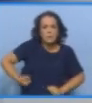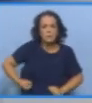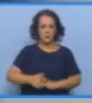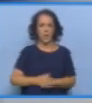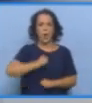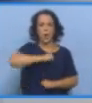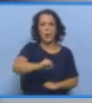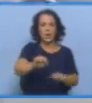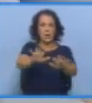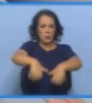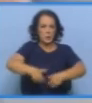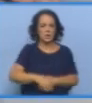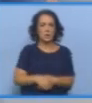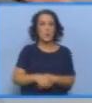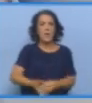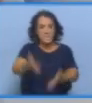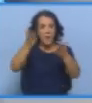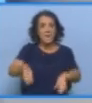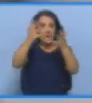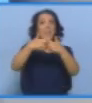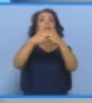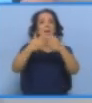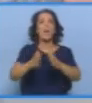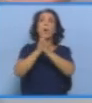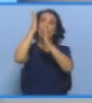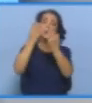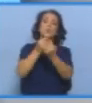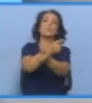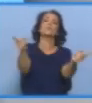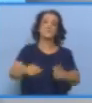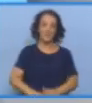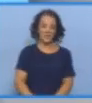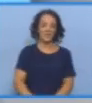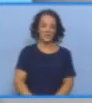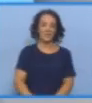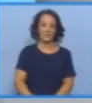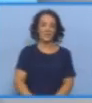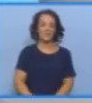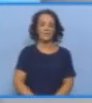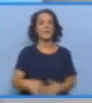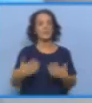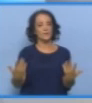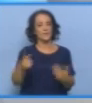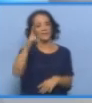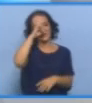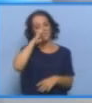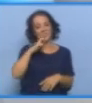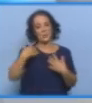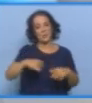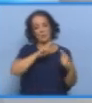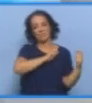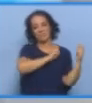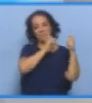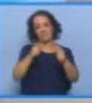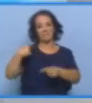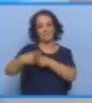guerra contra o egoísmo, em guerra contra a... E em guerra, e sempre os acompanha. Era assim, essa igreja. É esse, de facto, o legado que temos de Dom Manuel